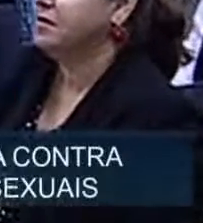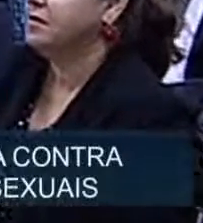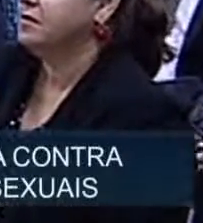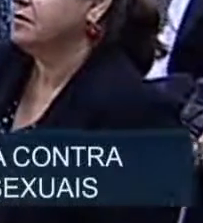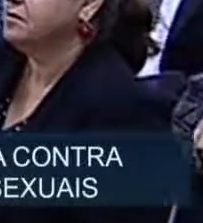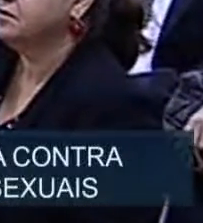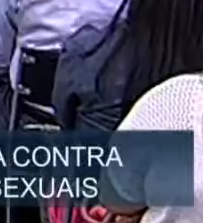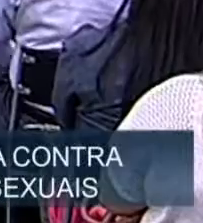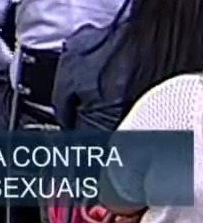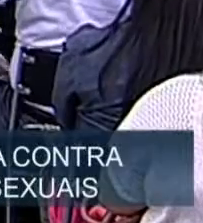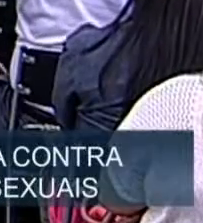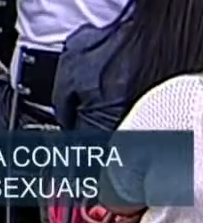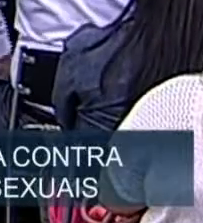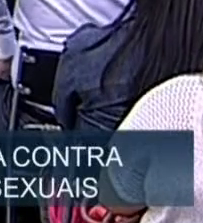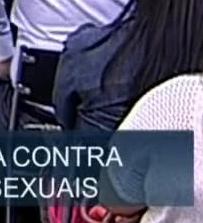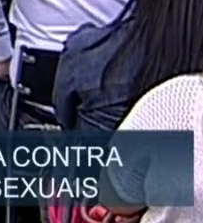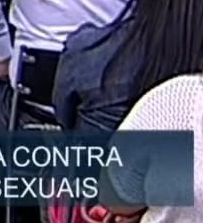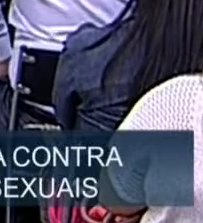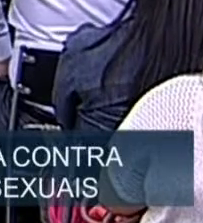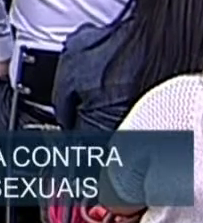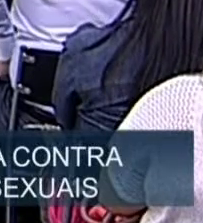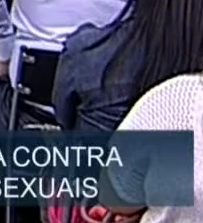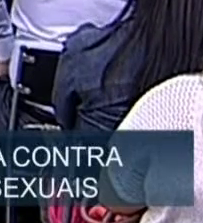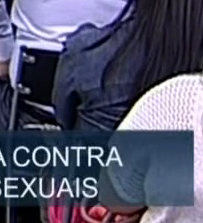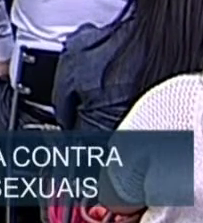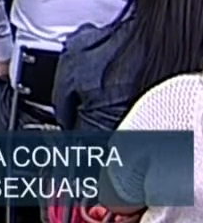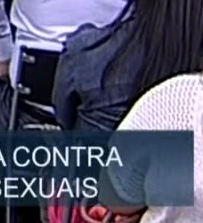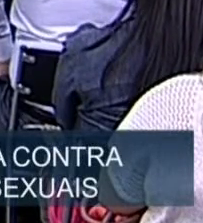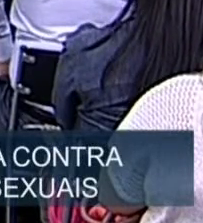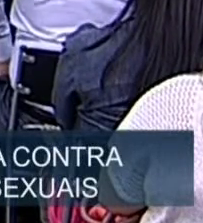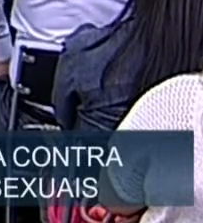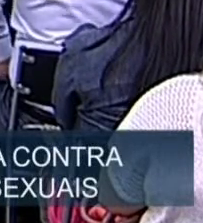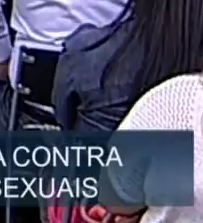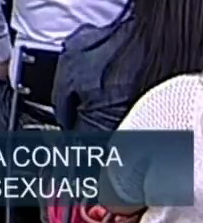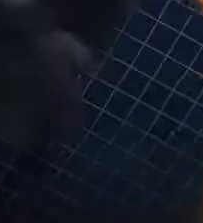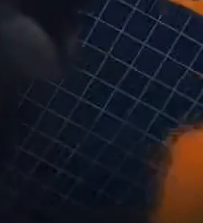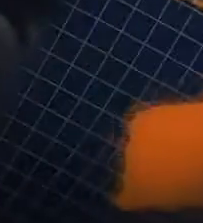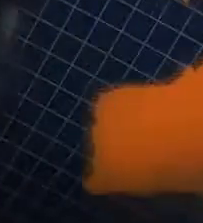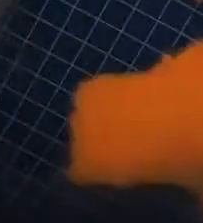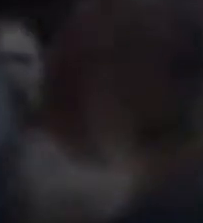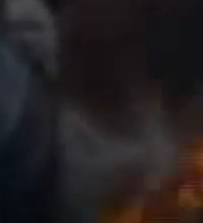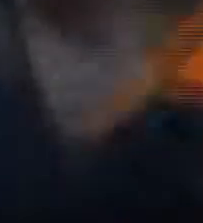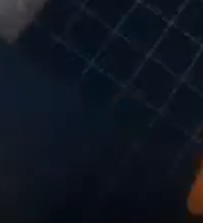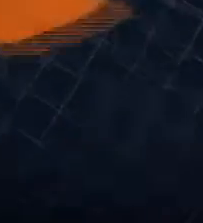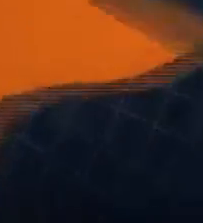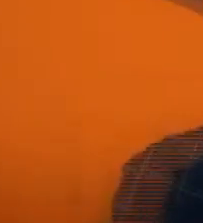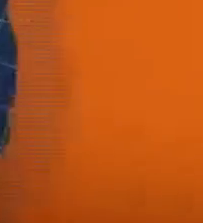Senhoras e senhores, gostaríamos de agradecer a presença de todos. Está encerrada esta cerimônia.